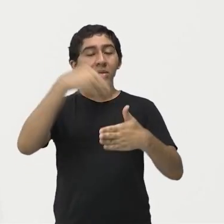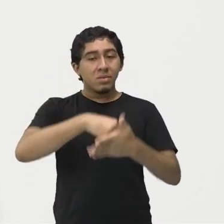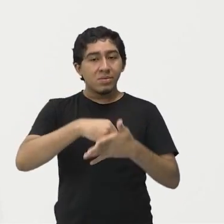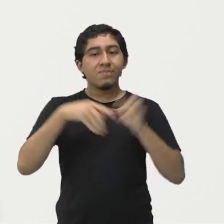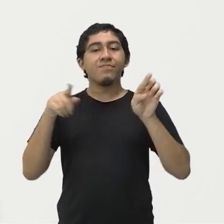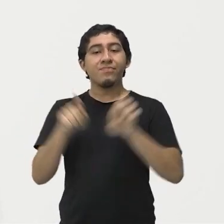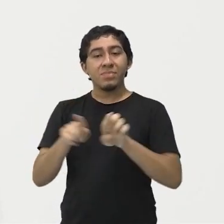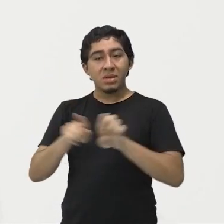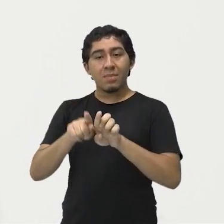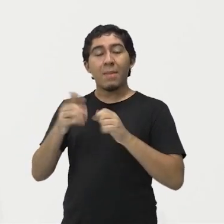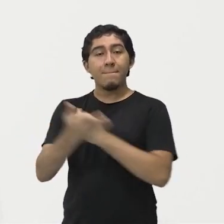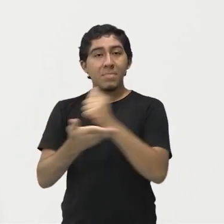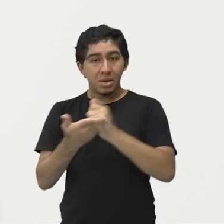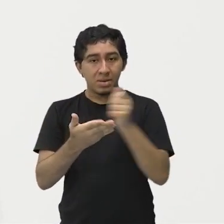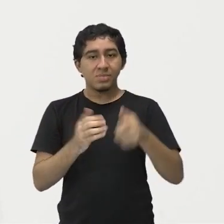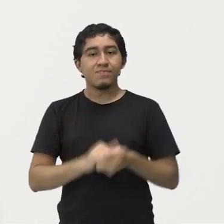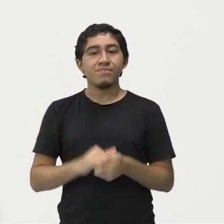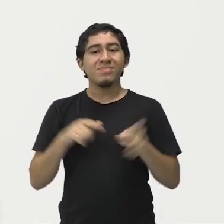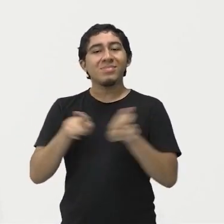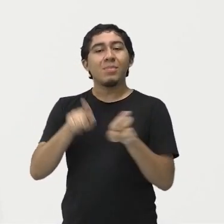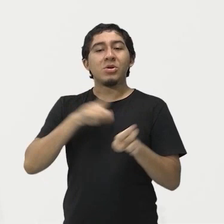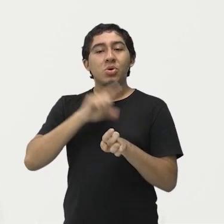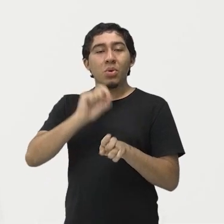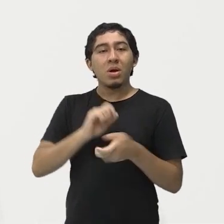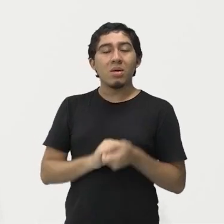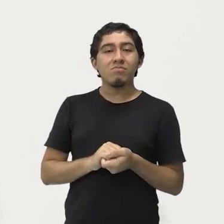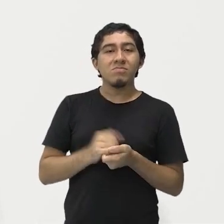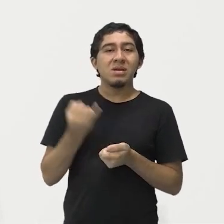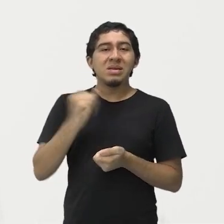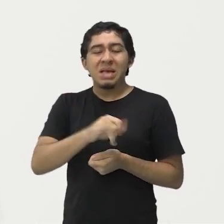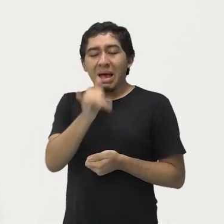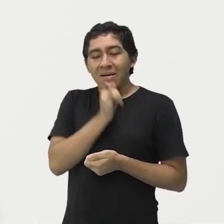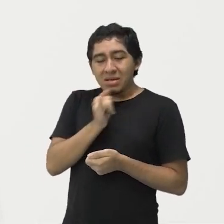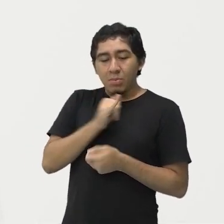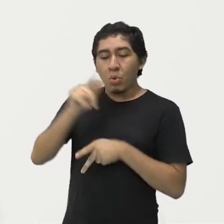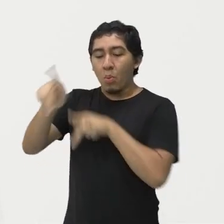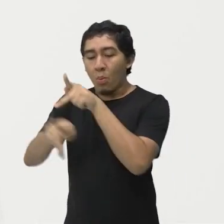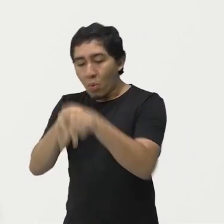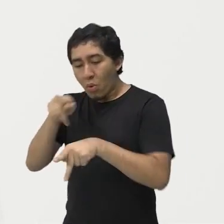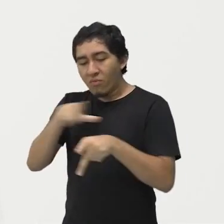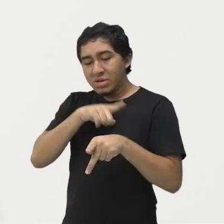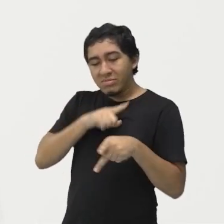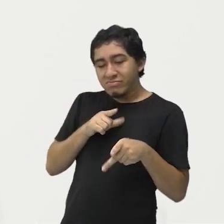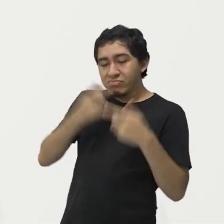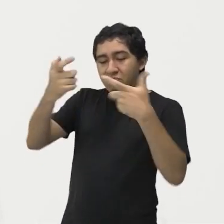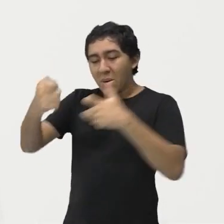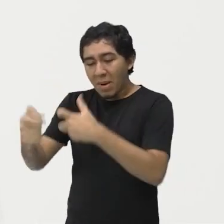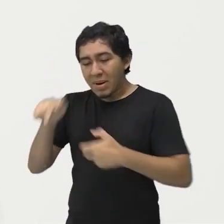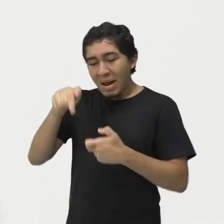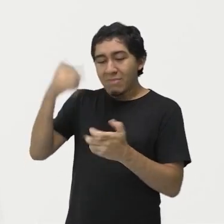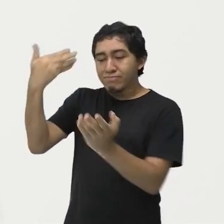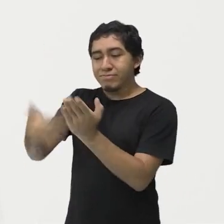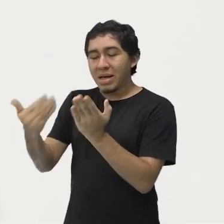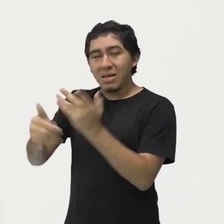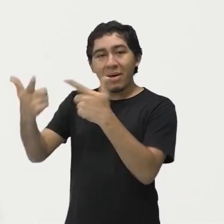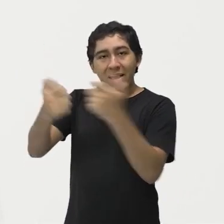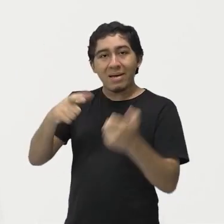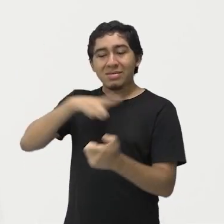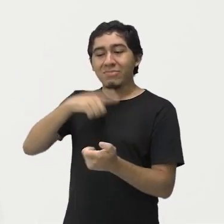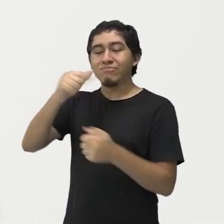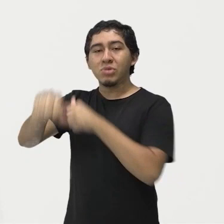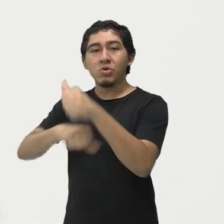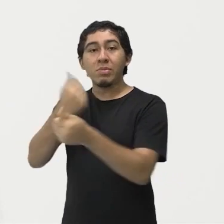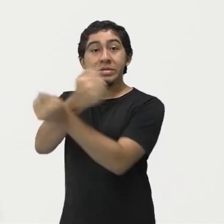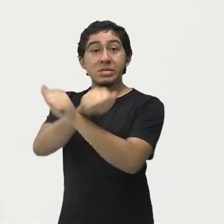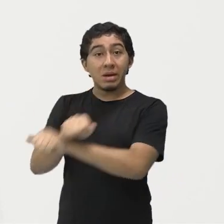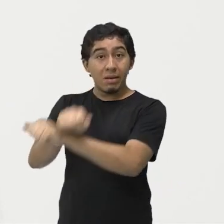escravizavam os povos conquistados, cada povo conquistado acabava se tornando escravos. Eles tinham controle das províncias